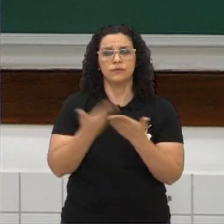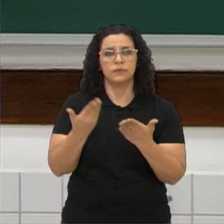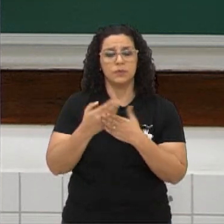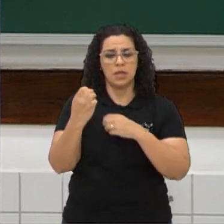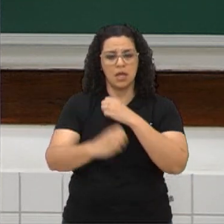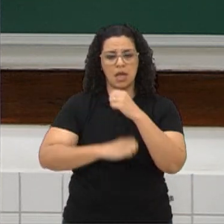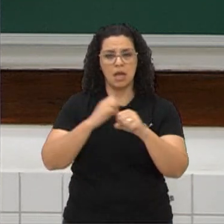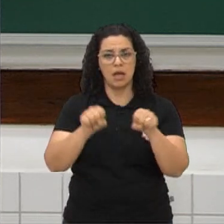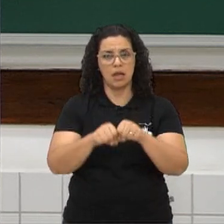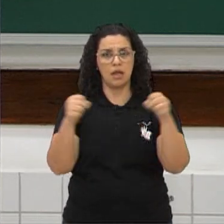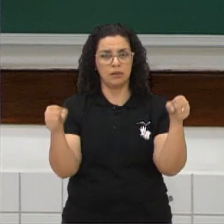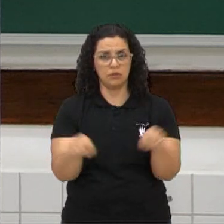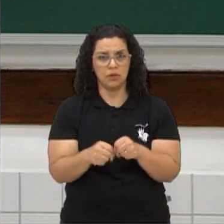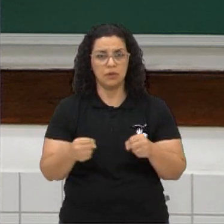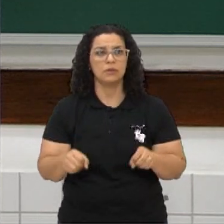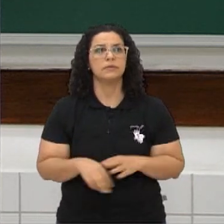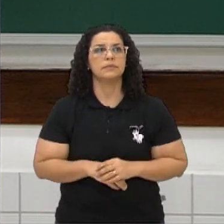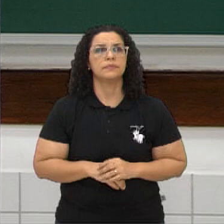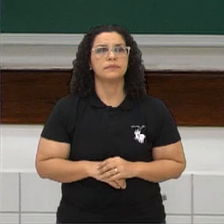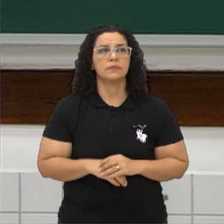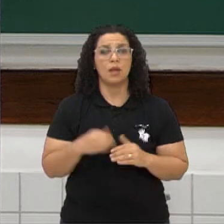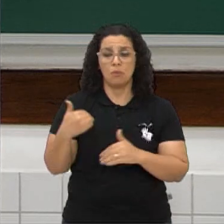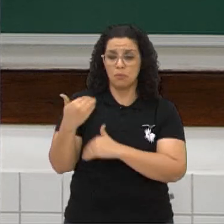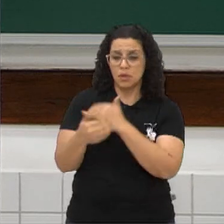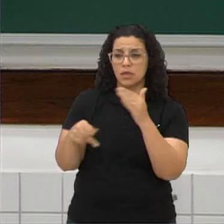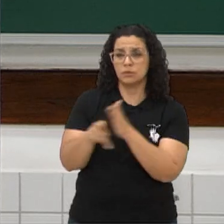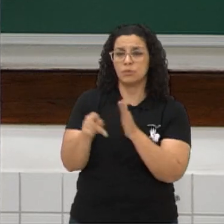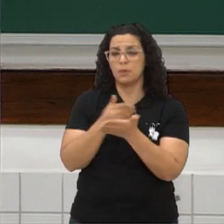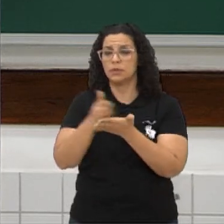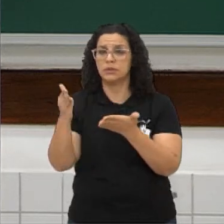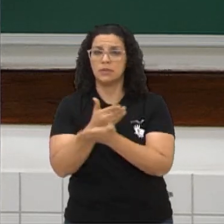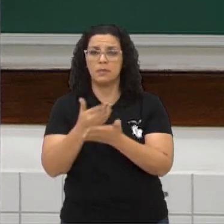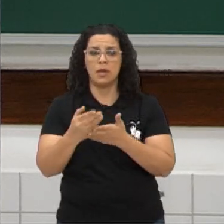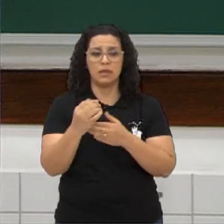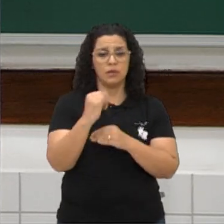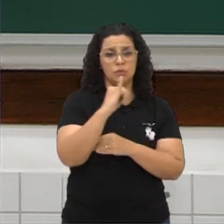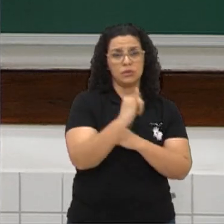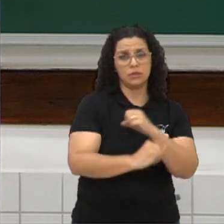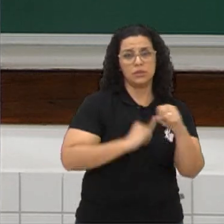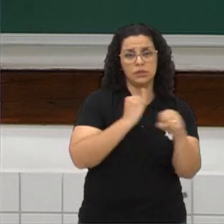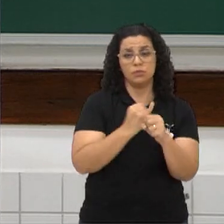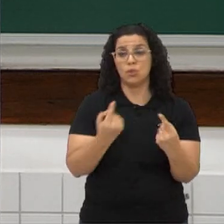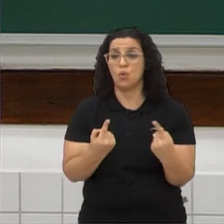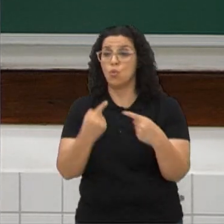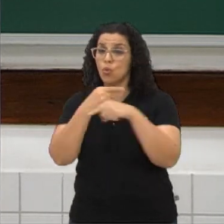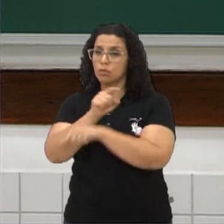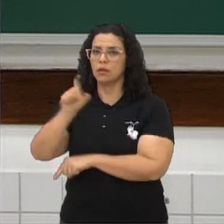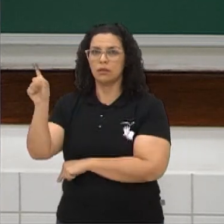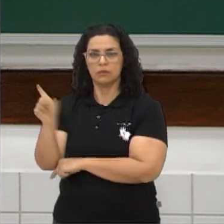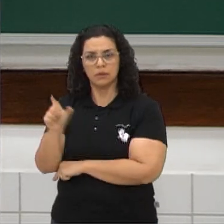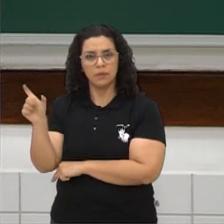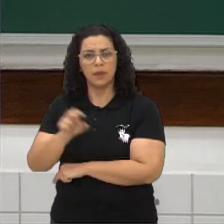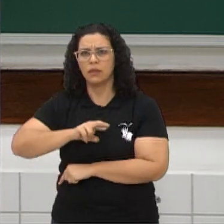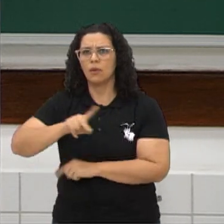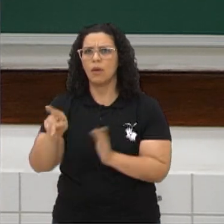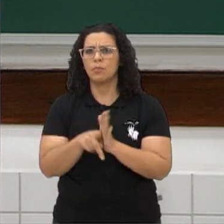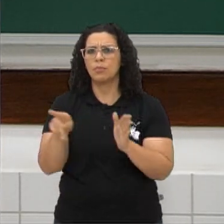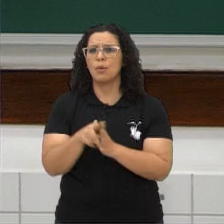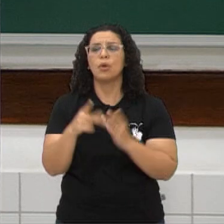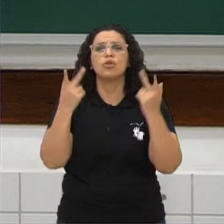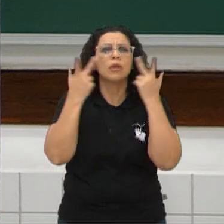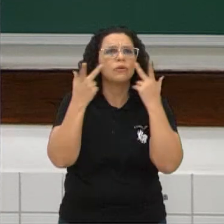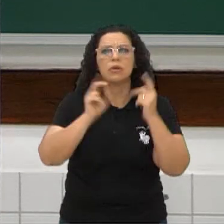nós falamos sobre a eletrólise, que é o processo da separação dos íons, que é o inverso da pilha e não é uma